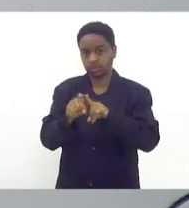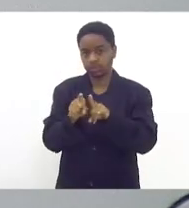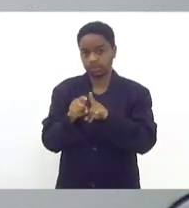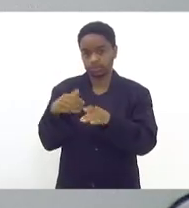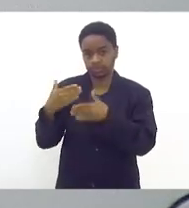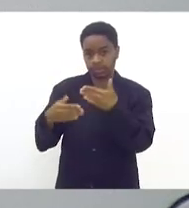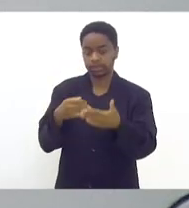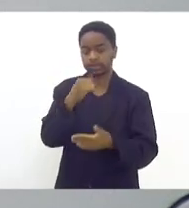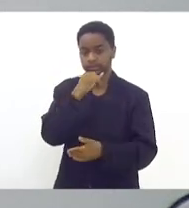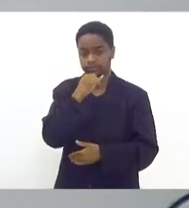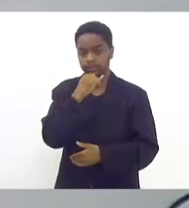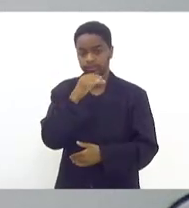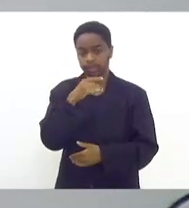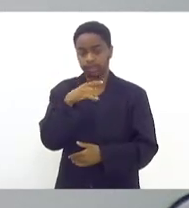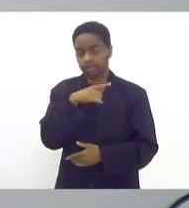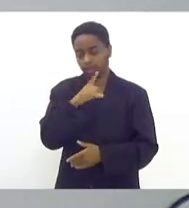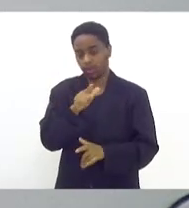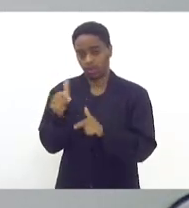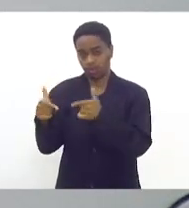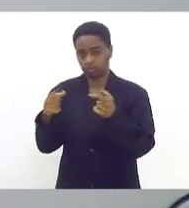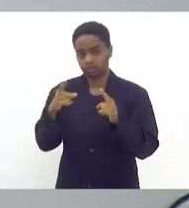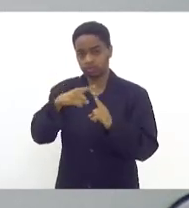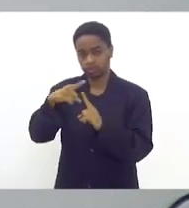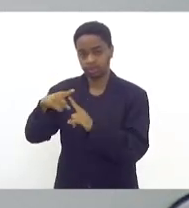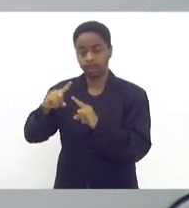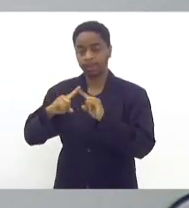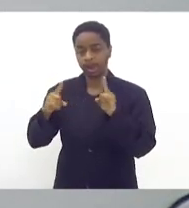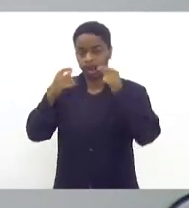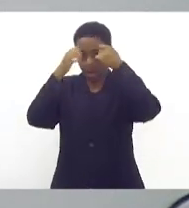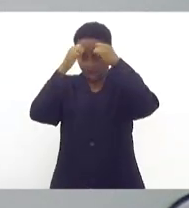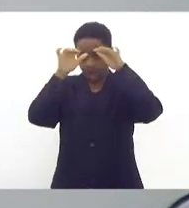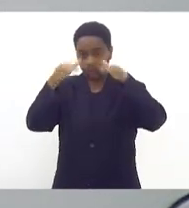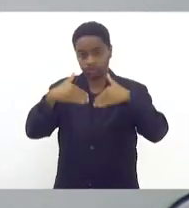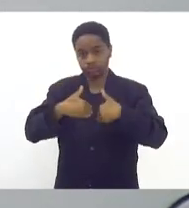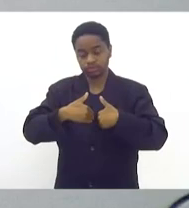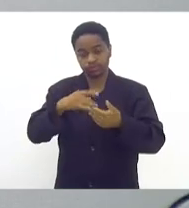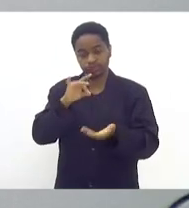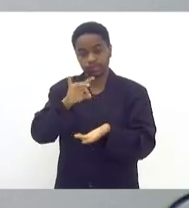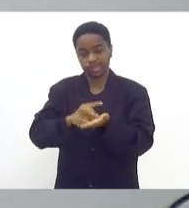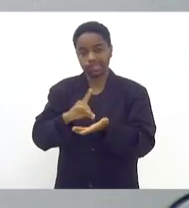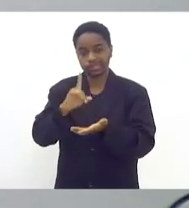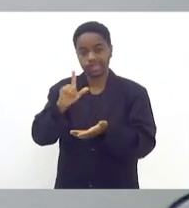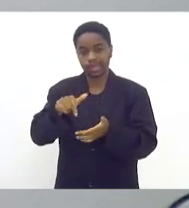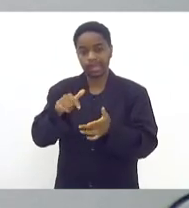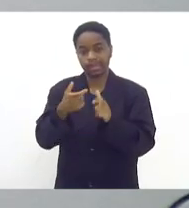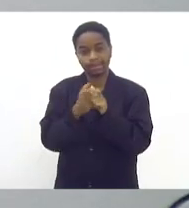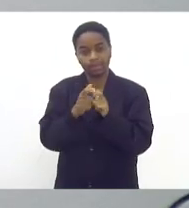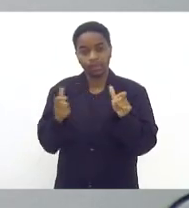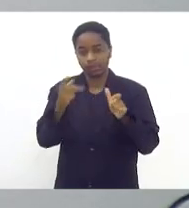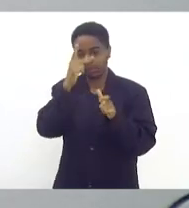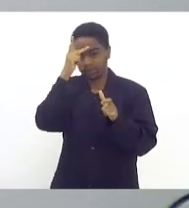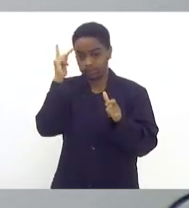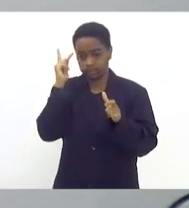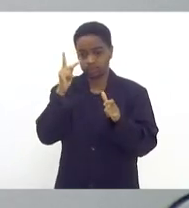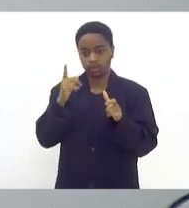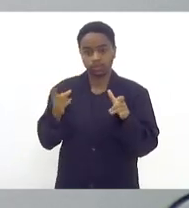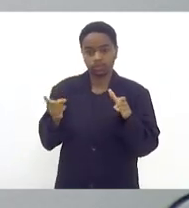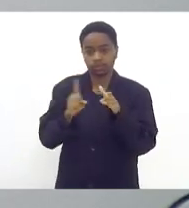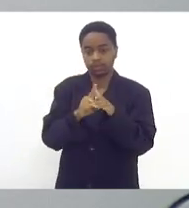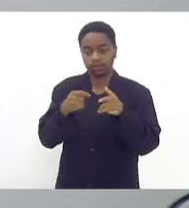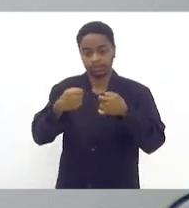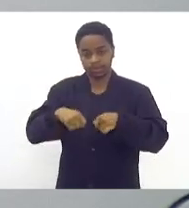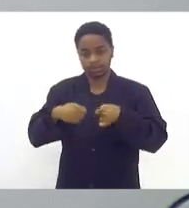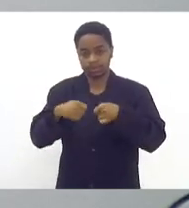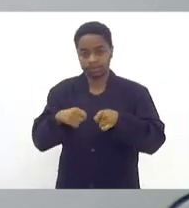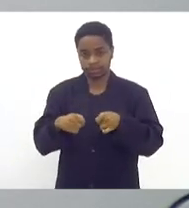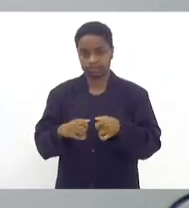transtornos globais que mas o autismo realmente é o carro chefe é o maior número de pessoas que que precisam dessas